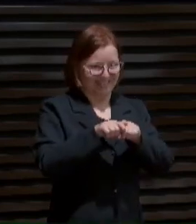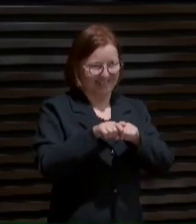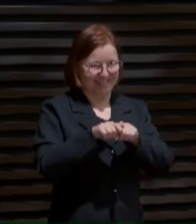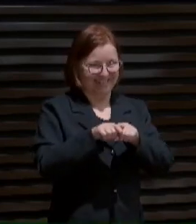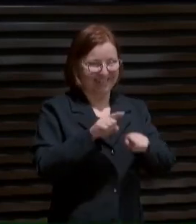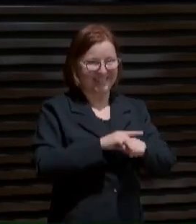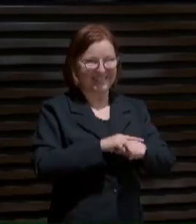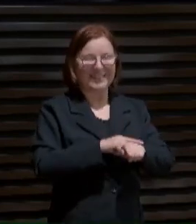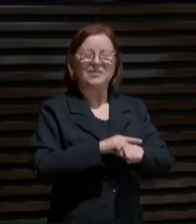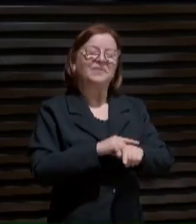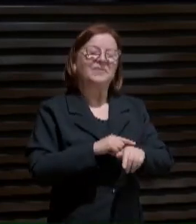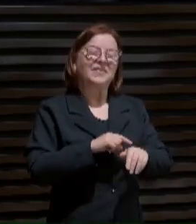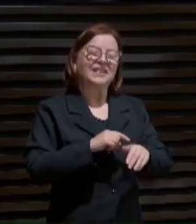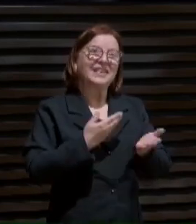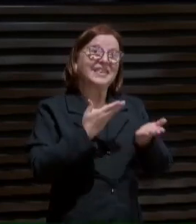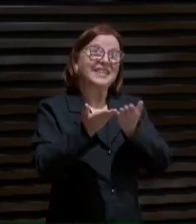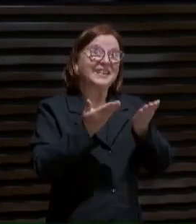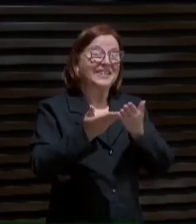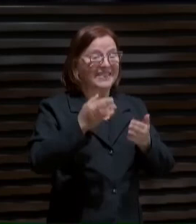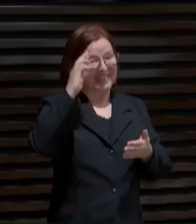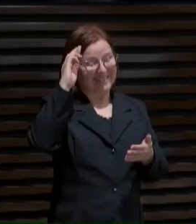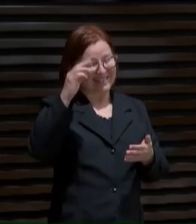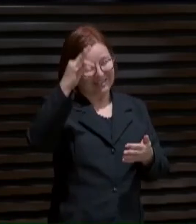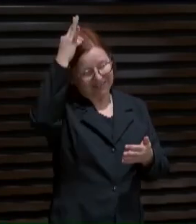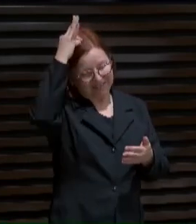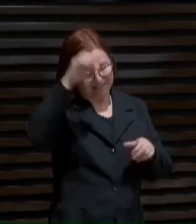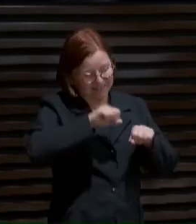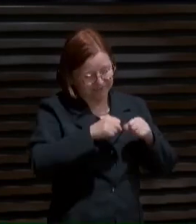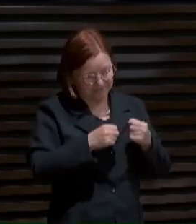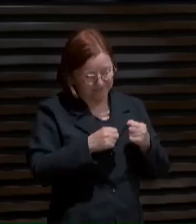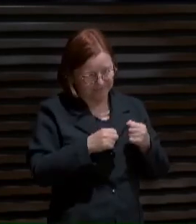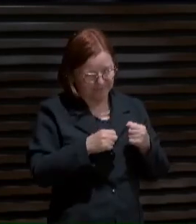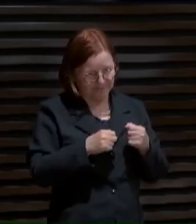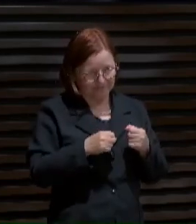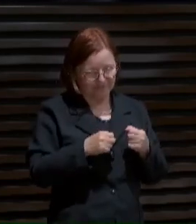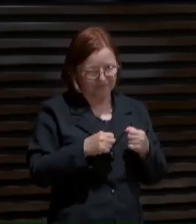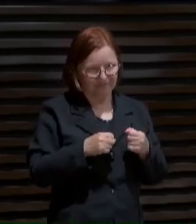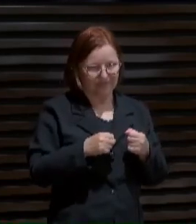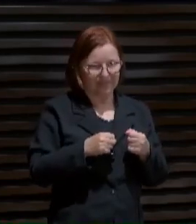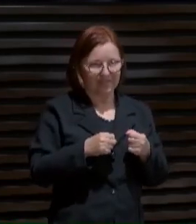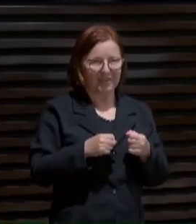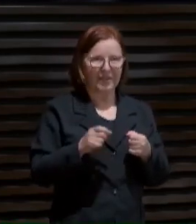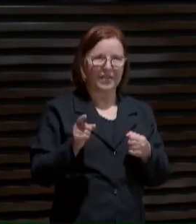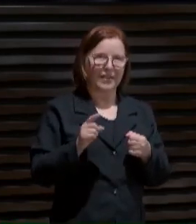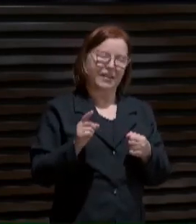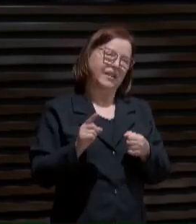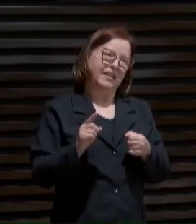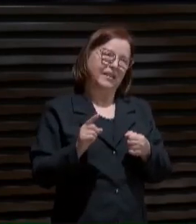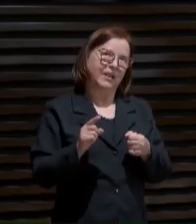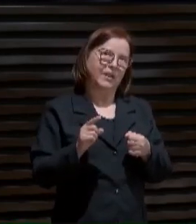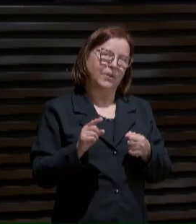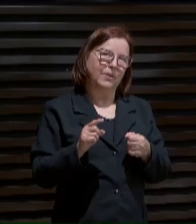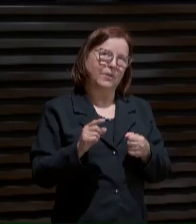ao Senhor com o espírito quebrantado quando nós não buscamos artifícios para buscar o favor de Deus mas de